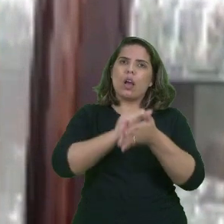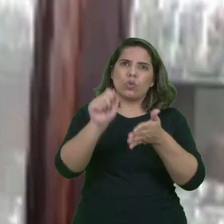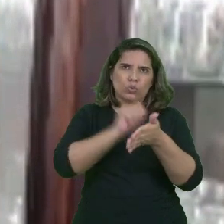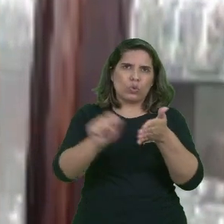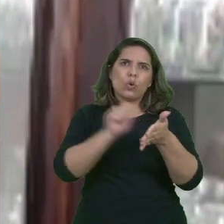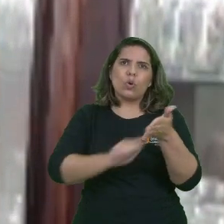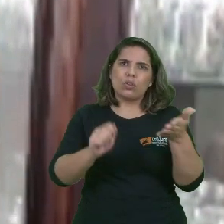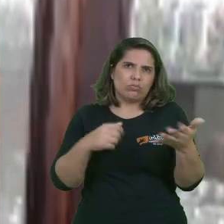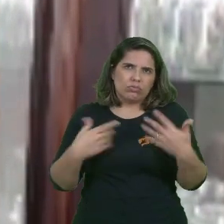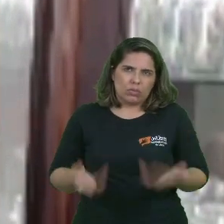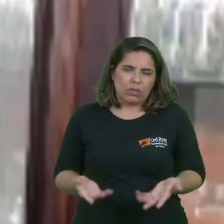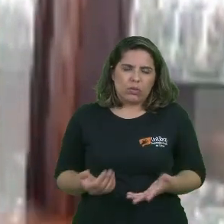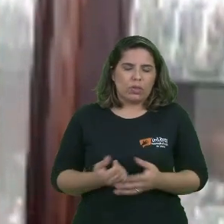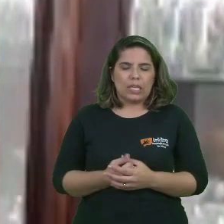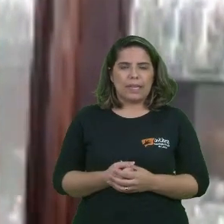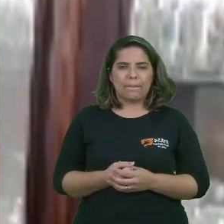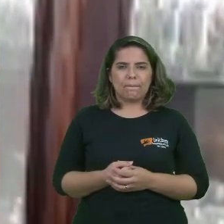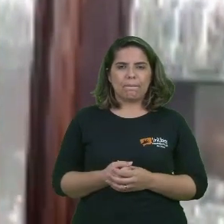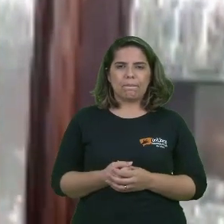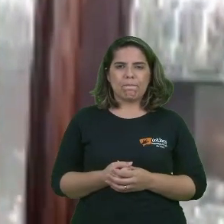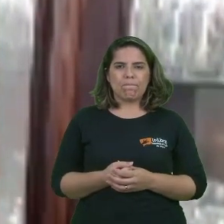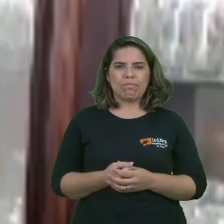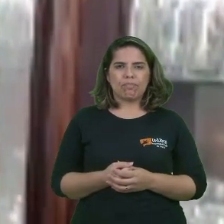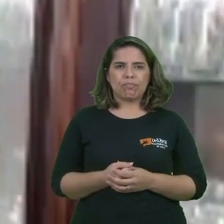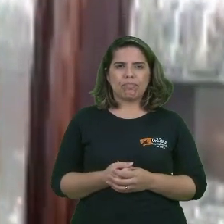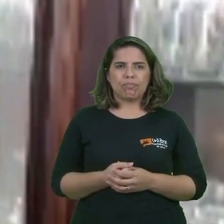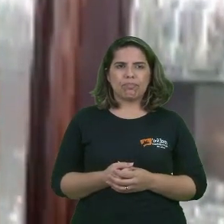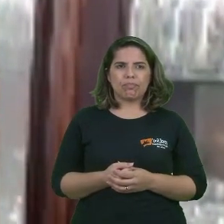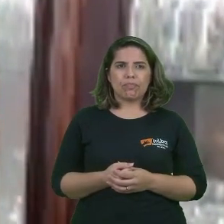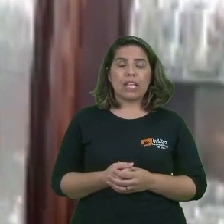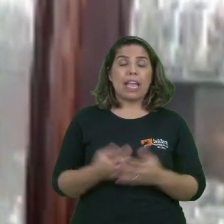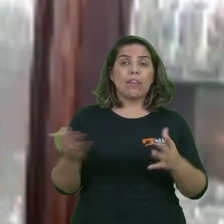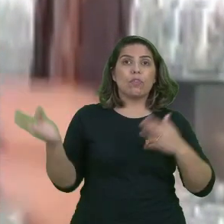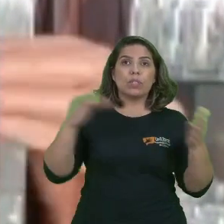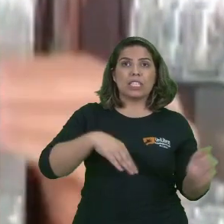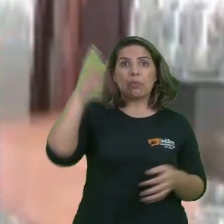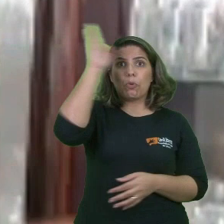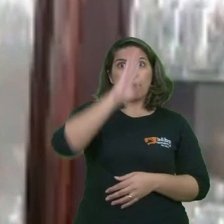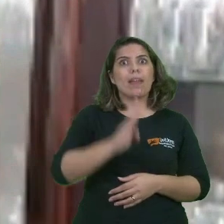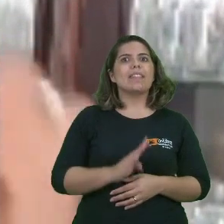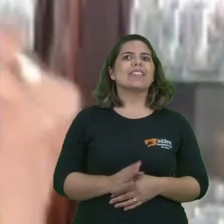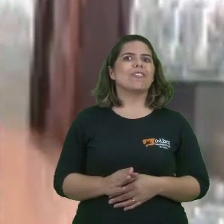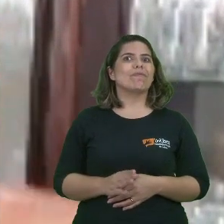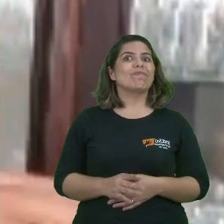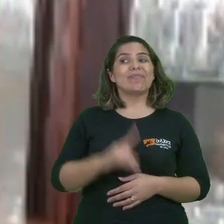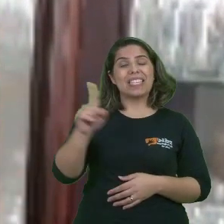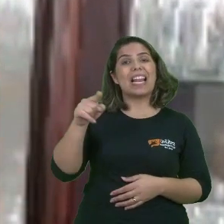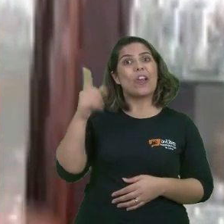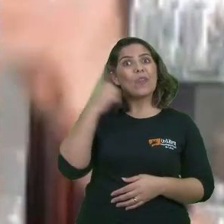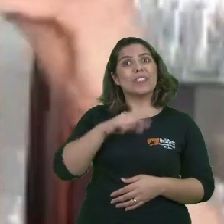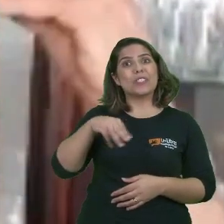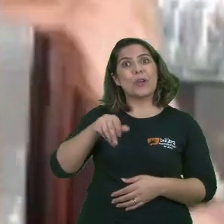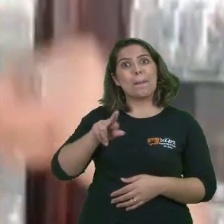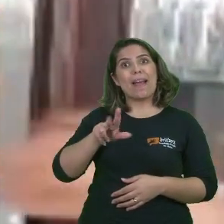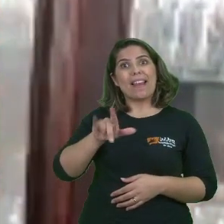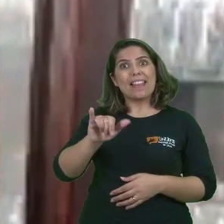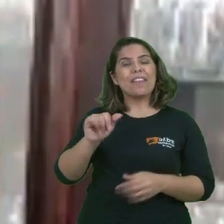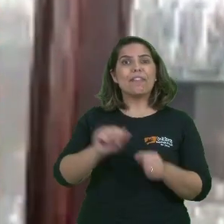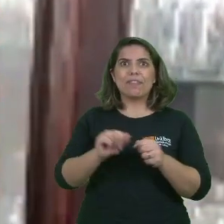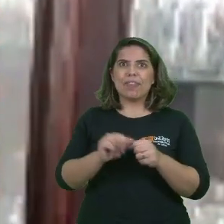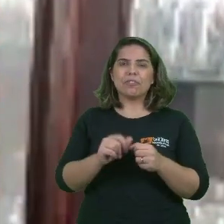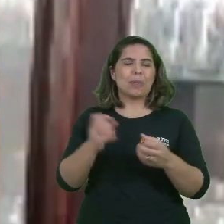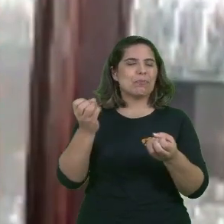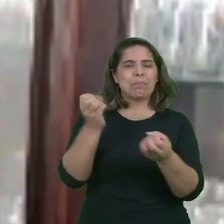fiz um e não fazer que o Brasil e foi isso que conseguiu fazer conseguiu